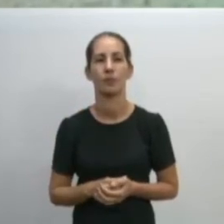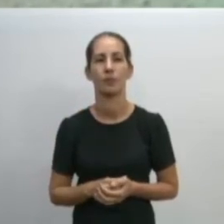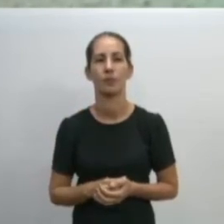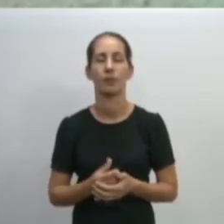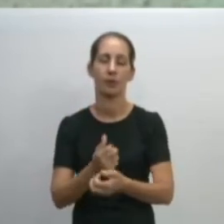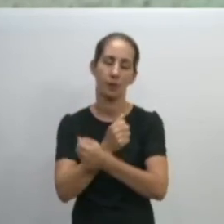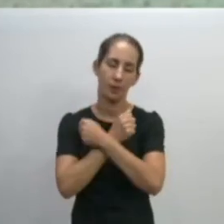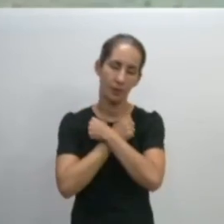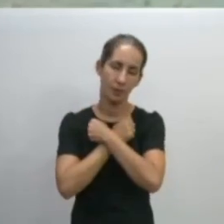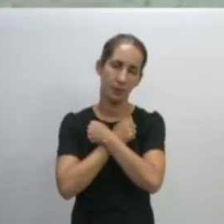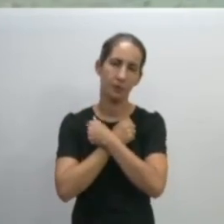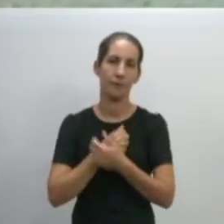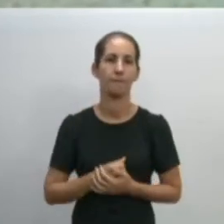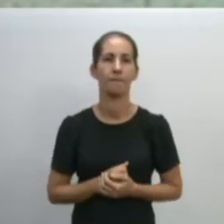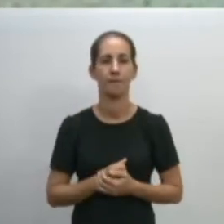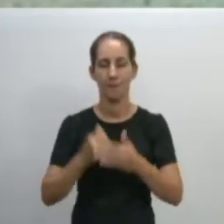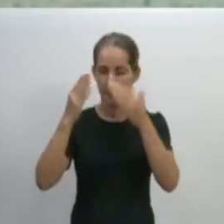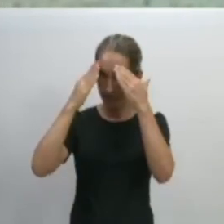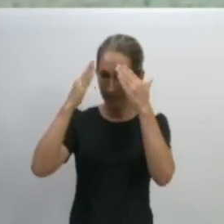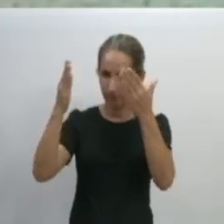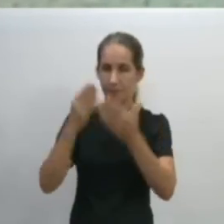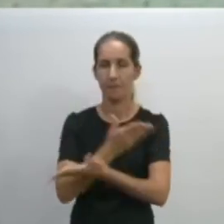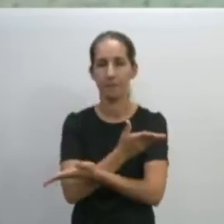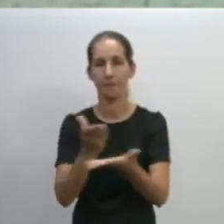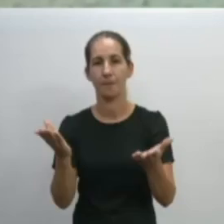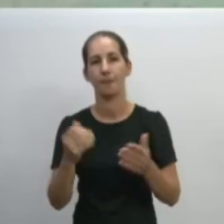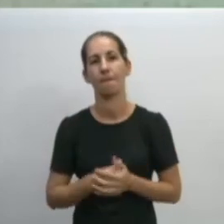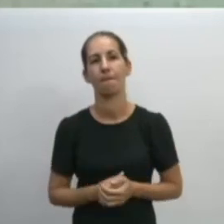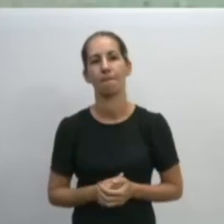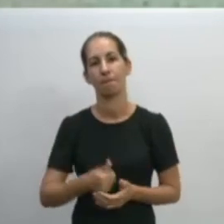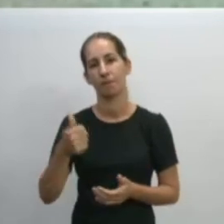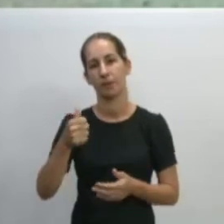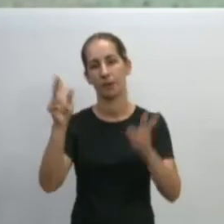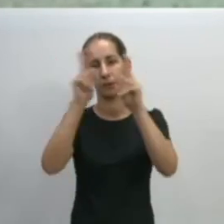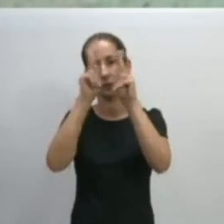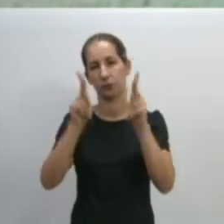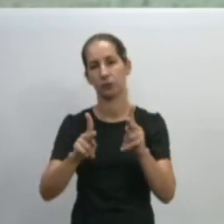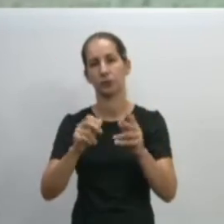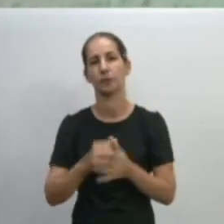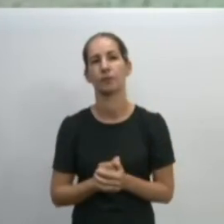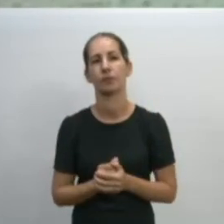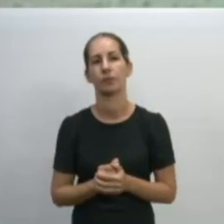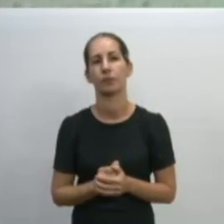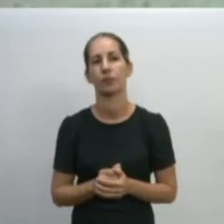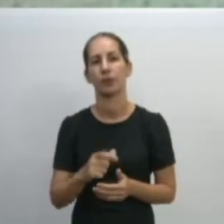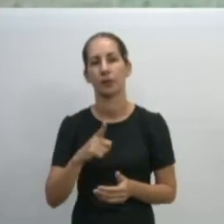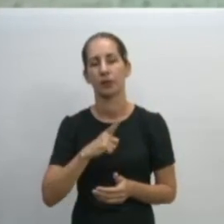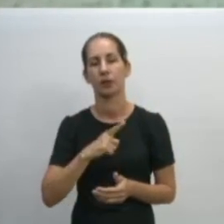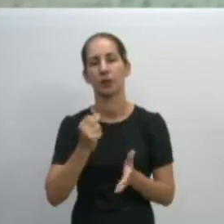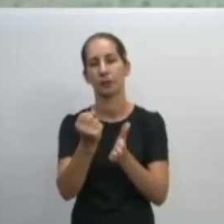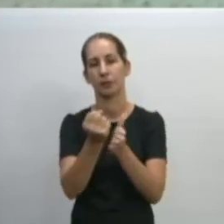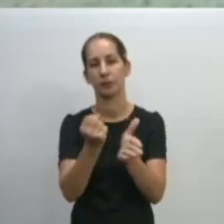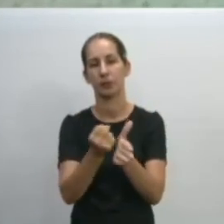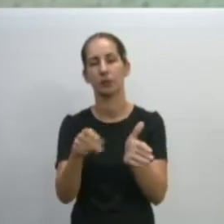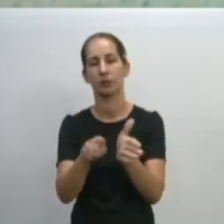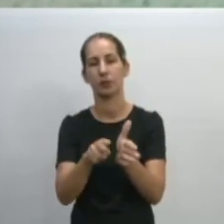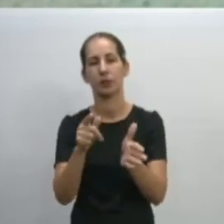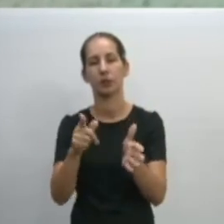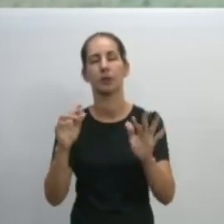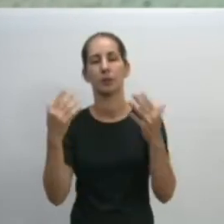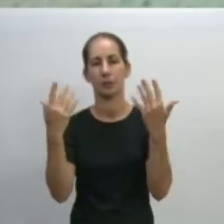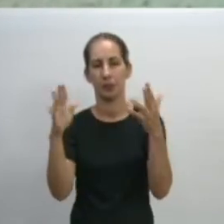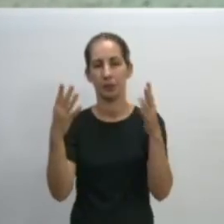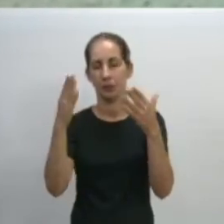nosso abraço e agradece a todos os pares com a aprovação desse projeto. Logo entregaremos esse título cidadão tão